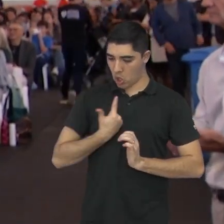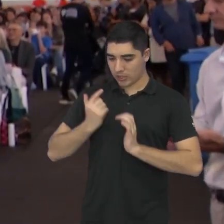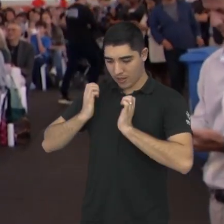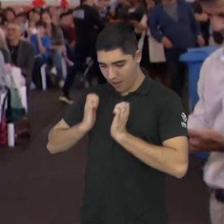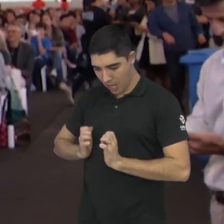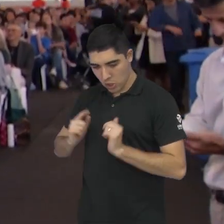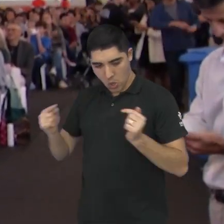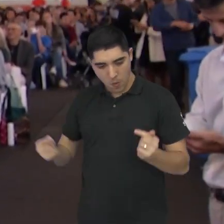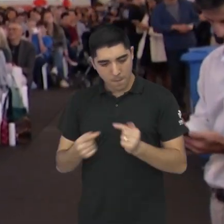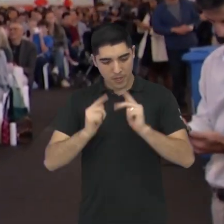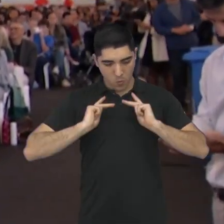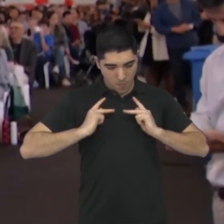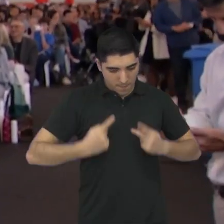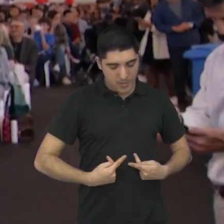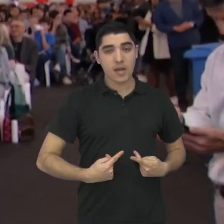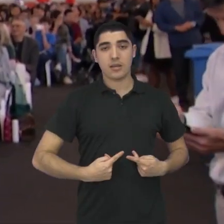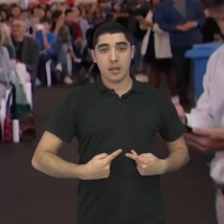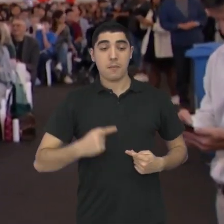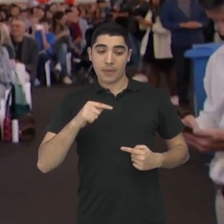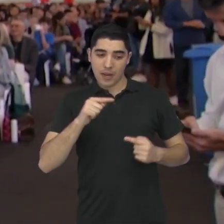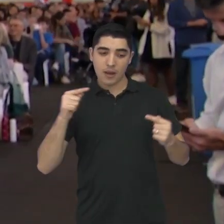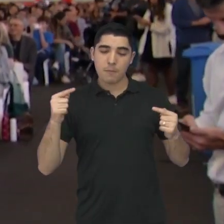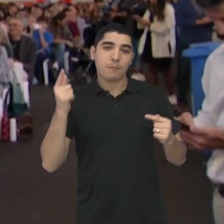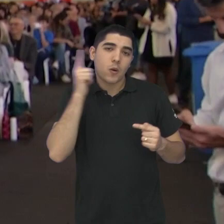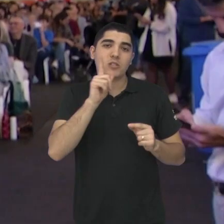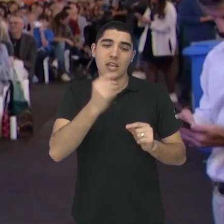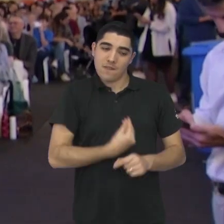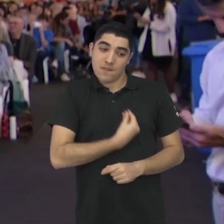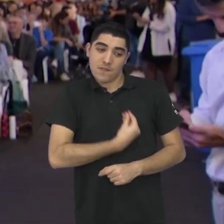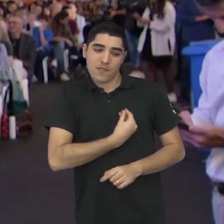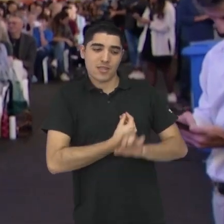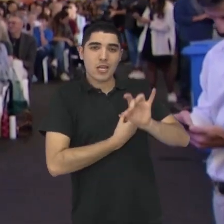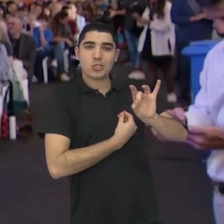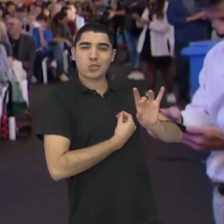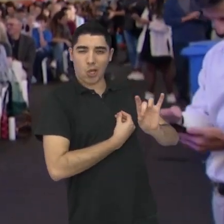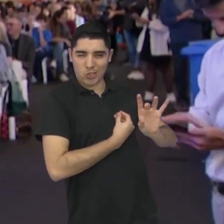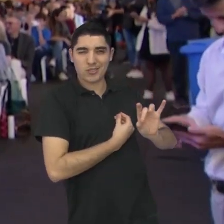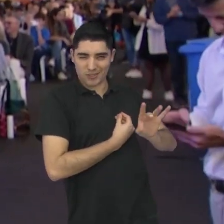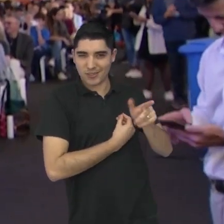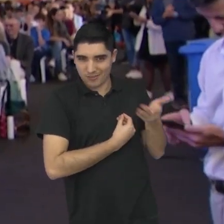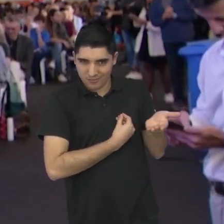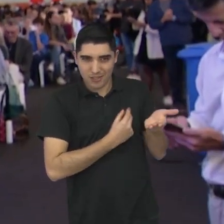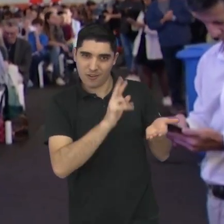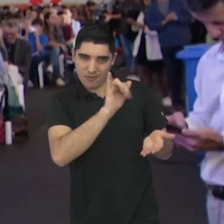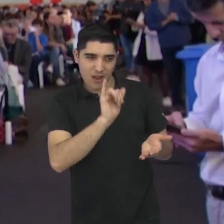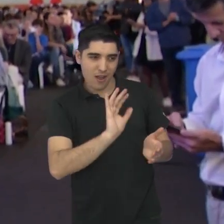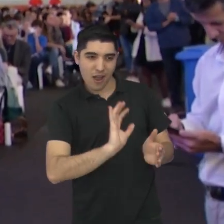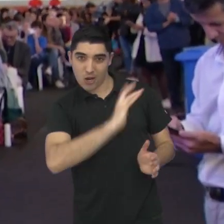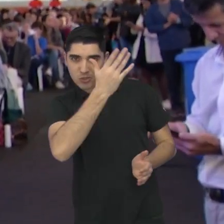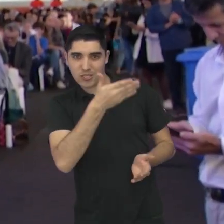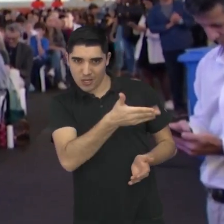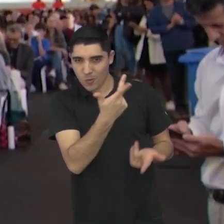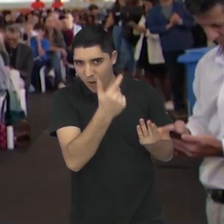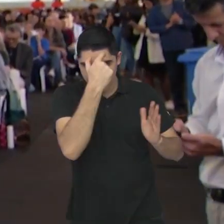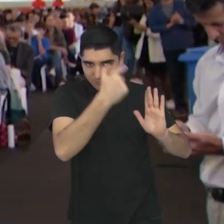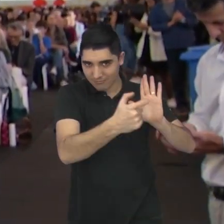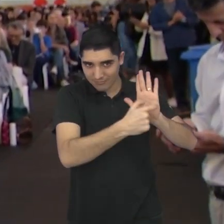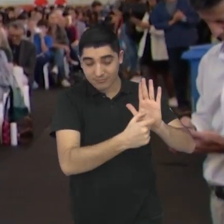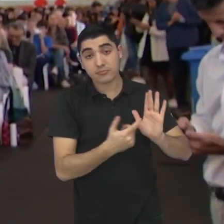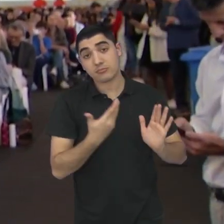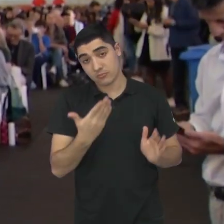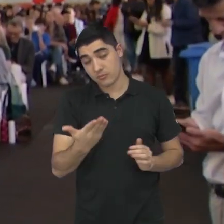da nossa humanidade, nessa nova forma de vida autônoma, autômata que vai surgir com a questão.